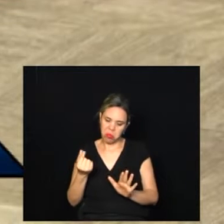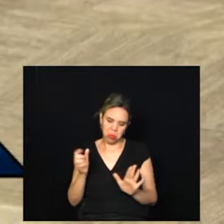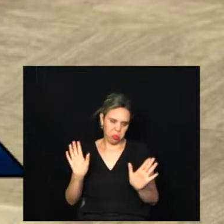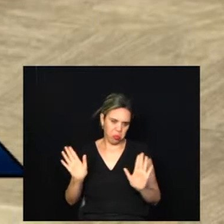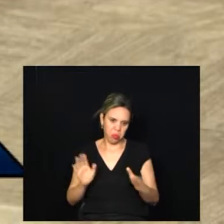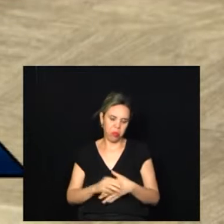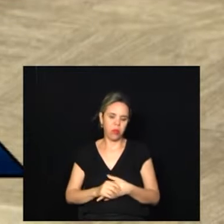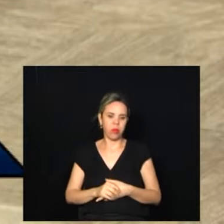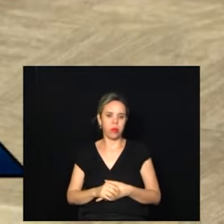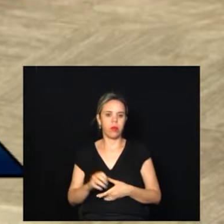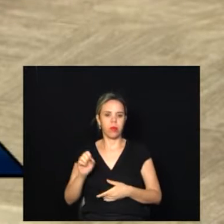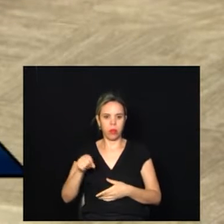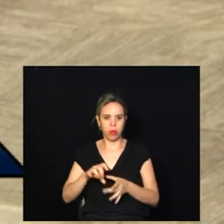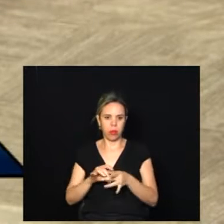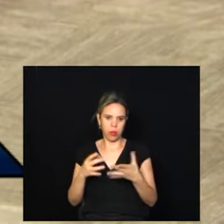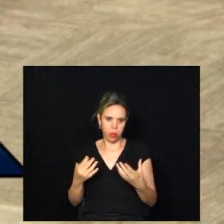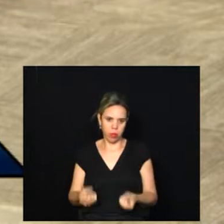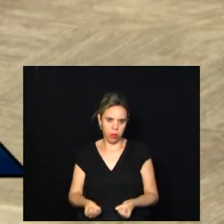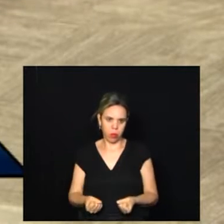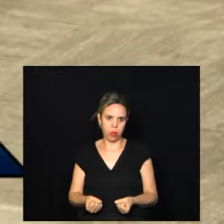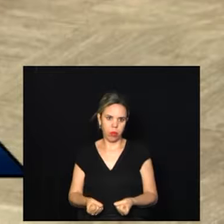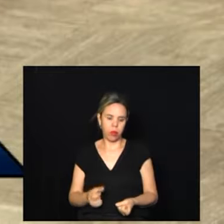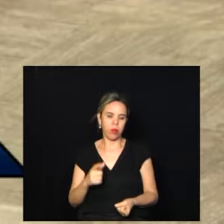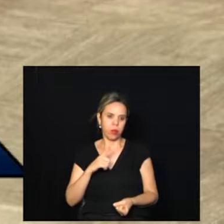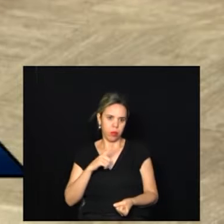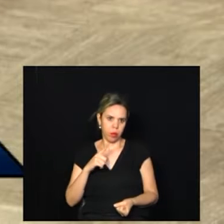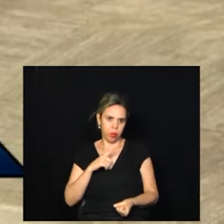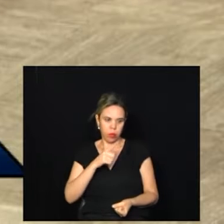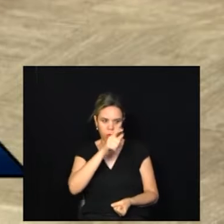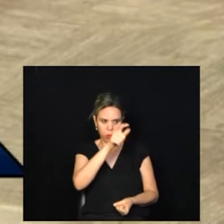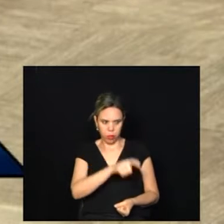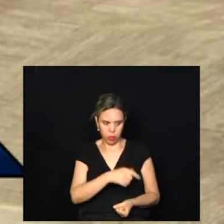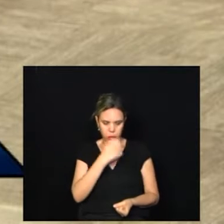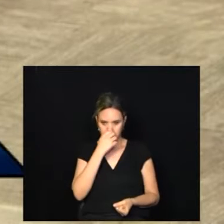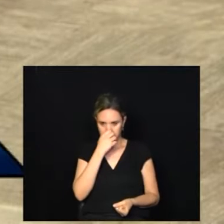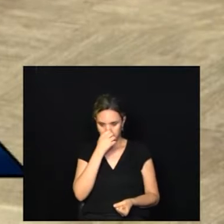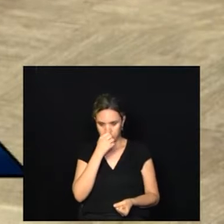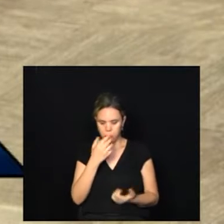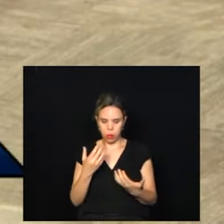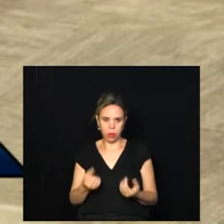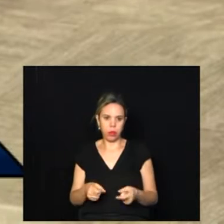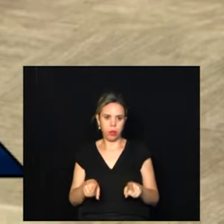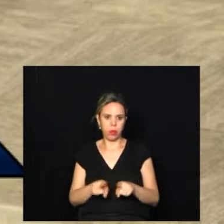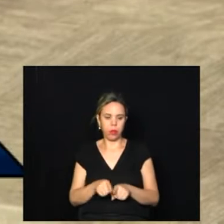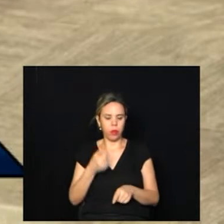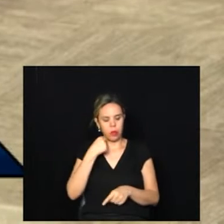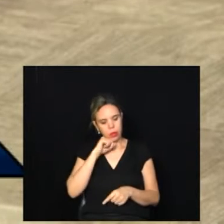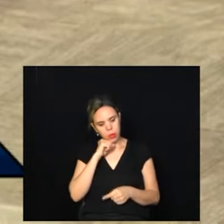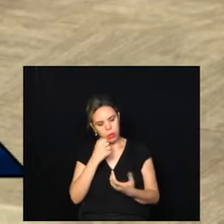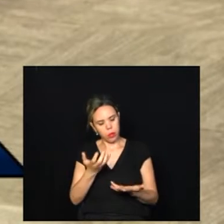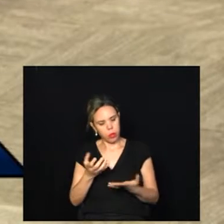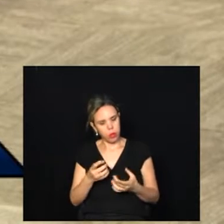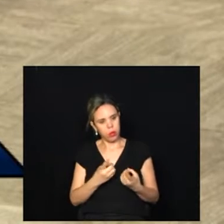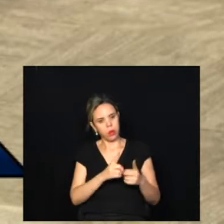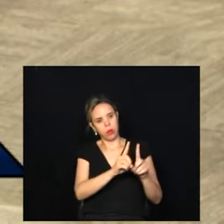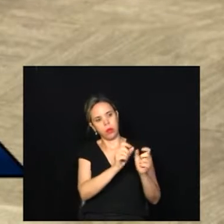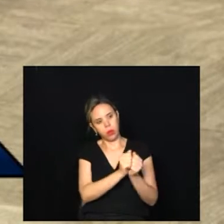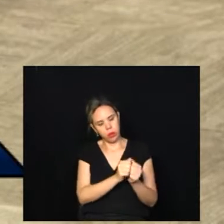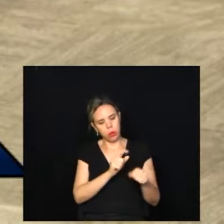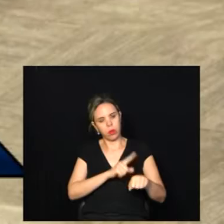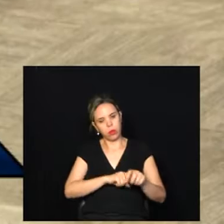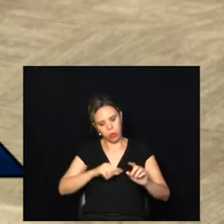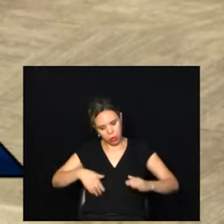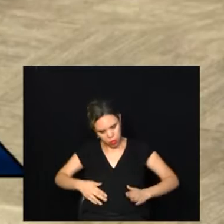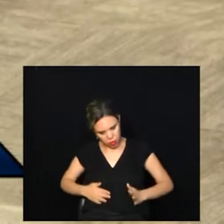financeiro, mas sim a permissão de que haja essa pessoa indicada pela mãe para acompanhar o momento